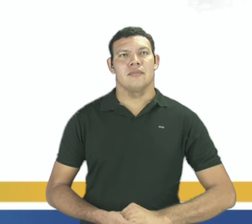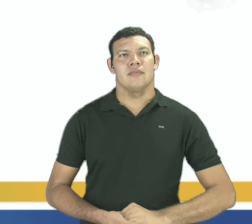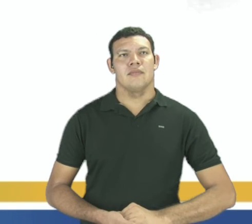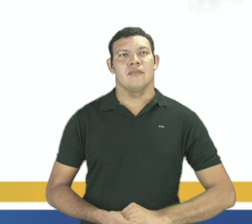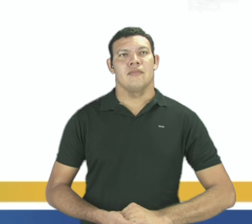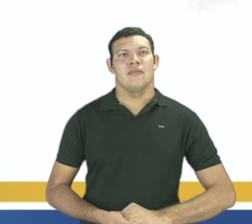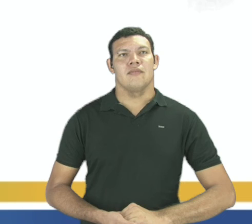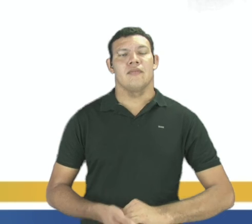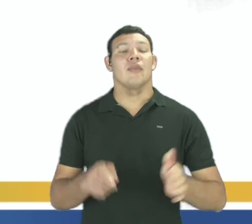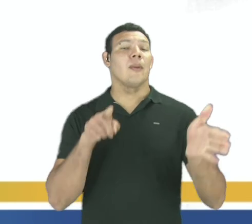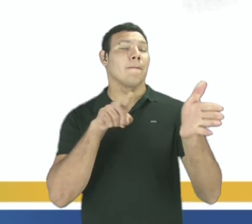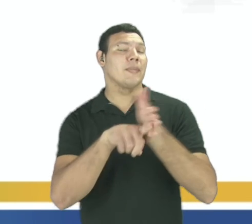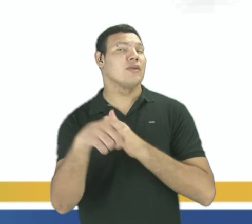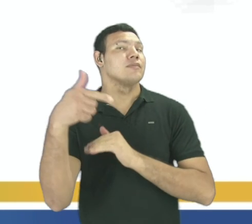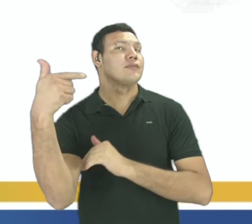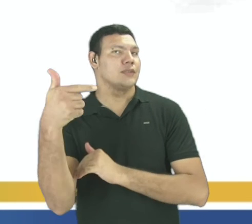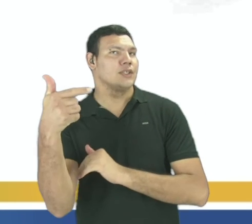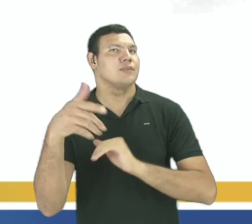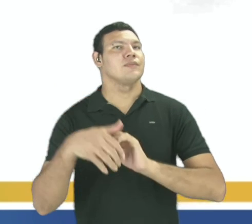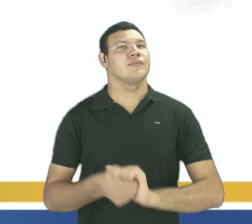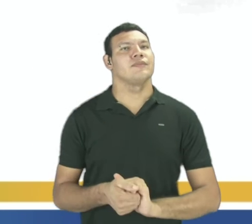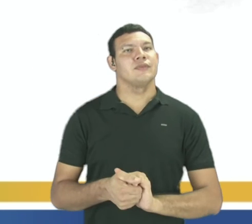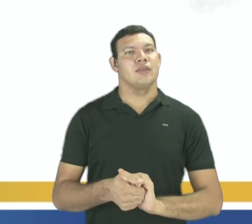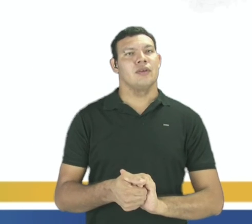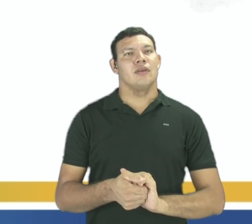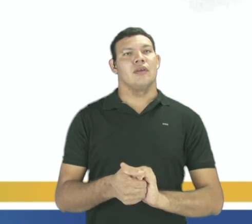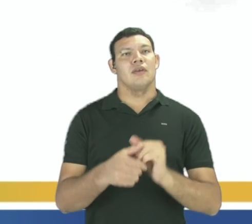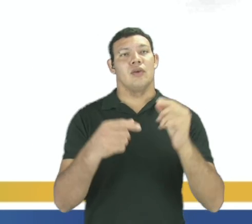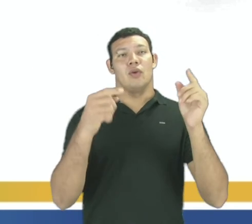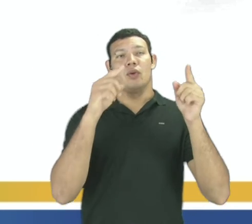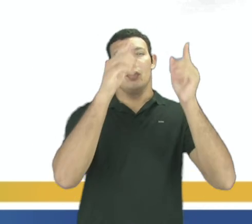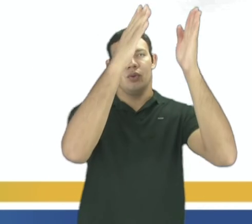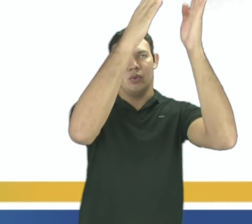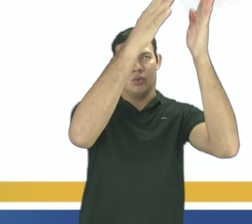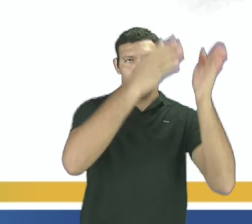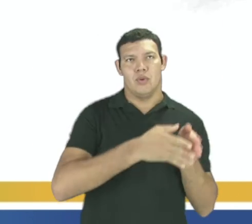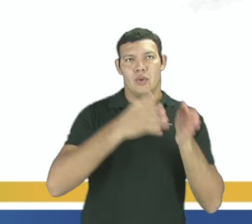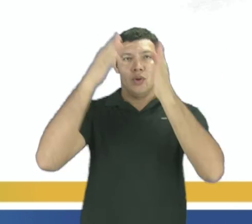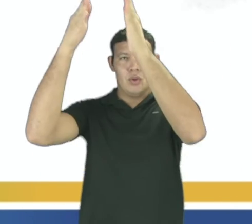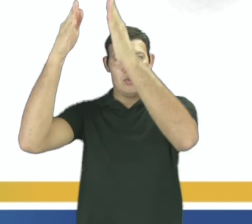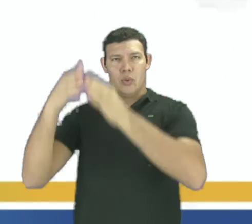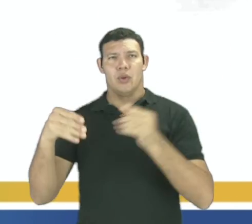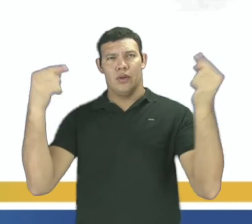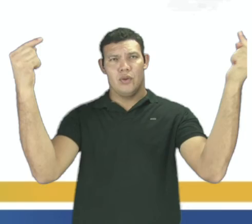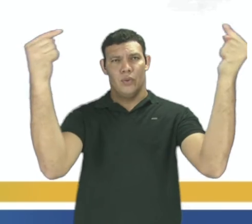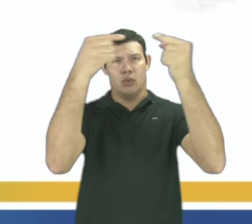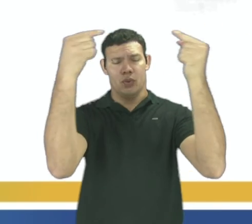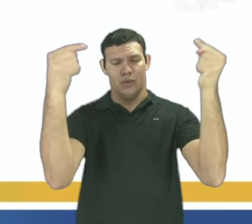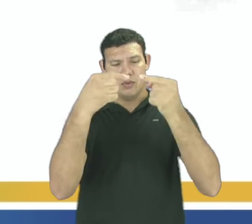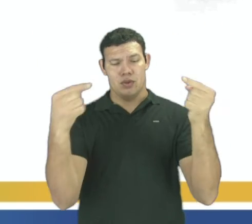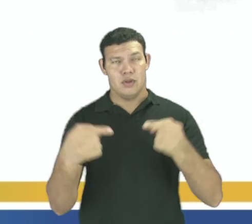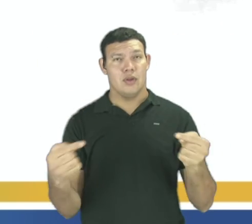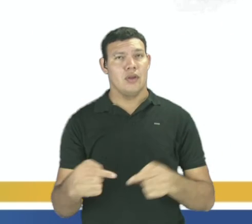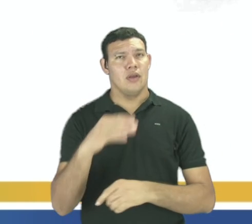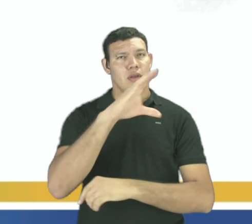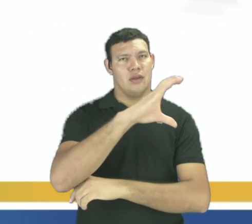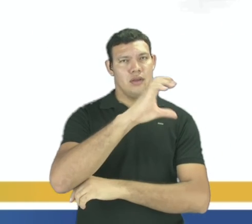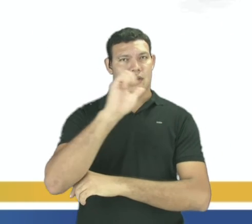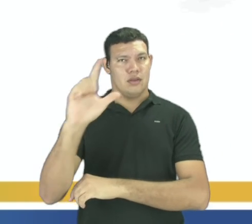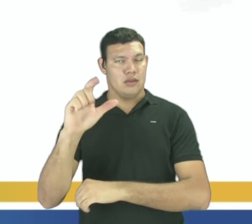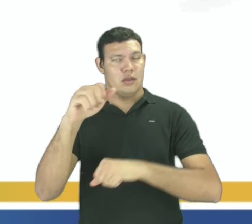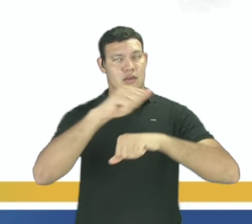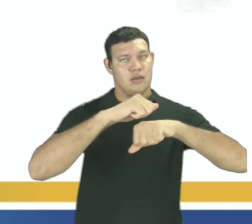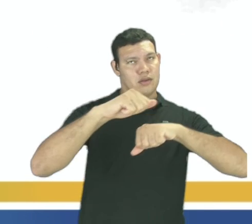A segunda pergunta. Relacione as colunas de acordo com a classificação dos advérbios e locuções adverbiais em